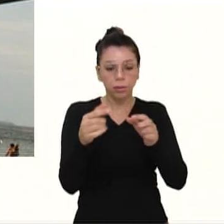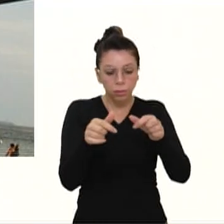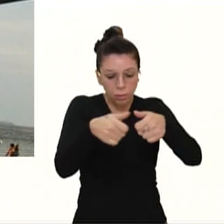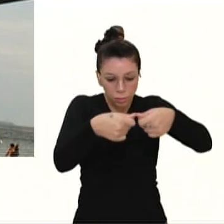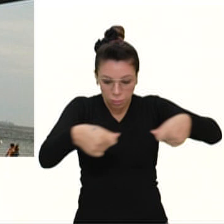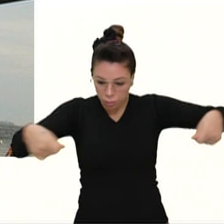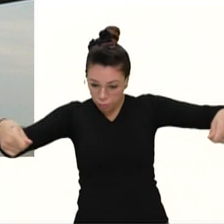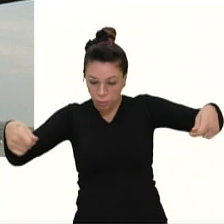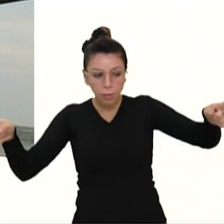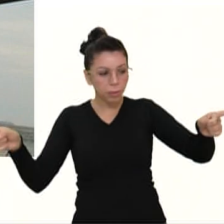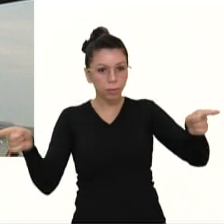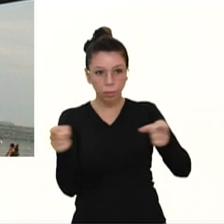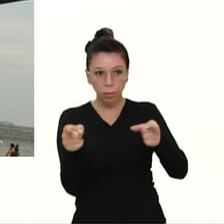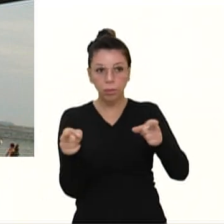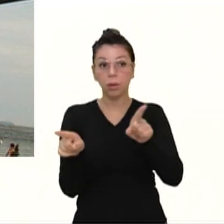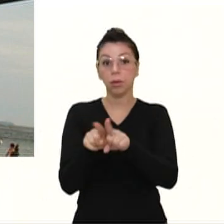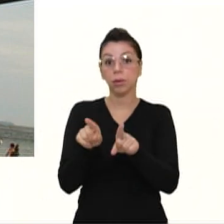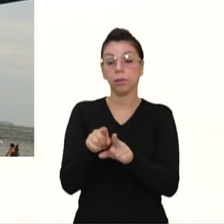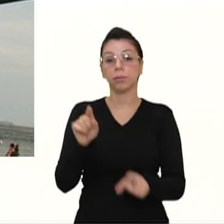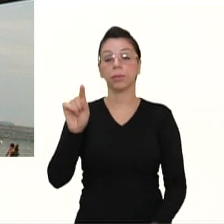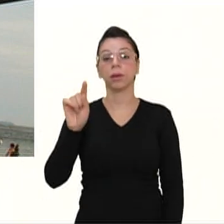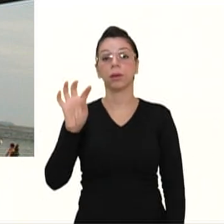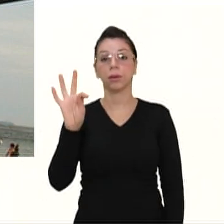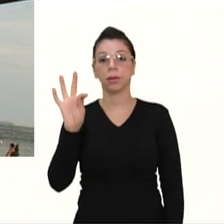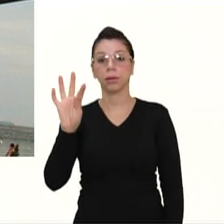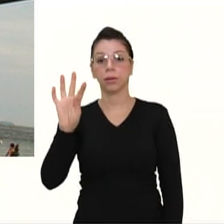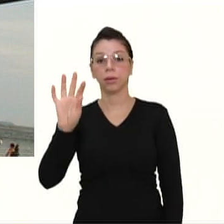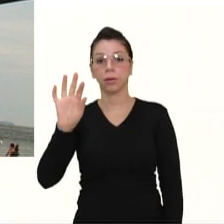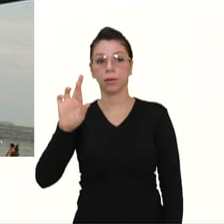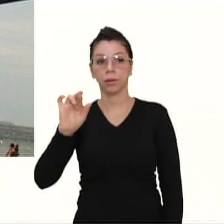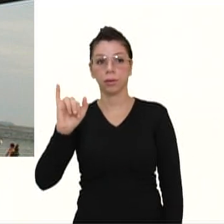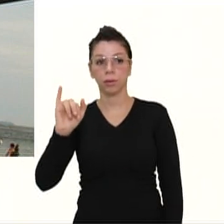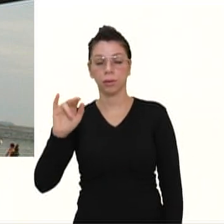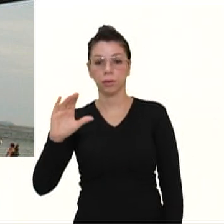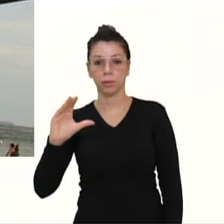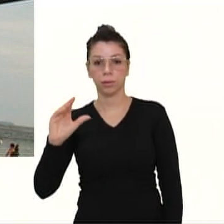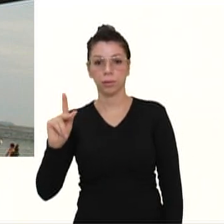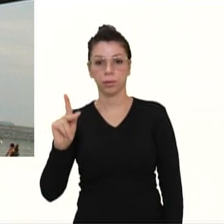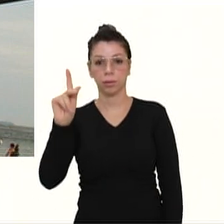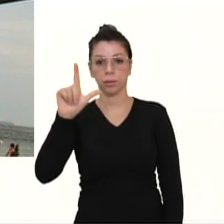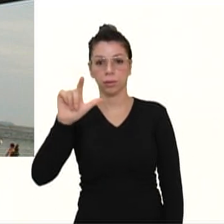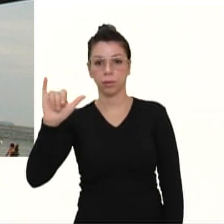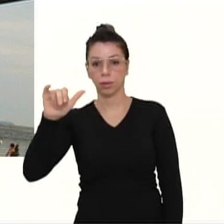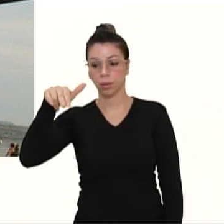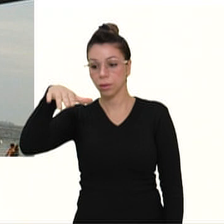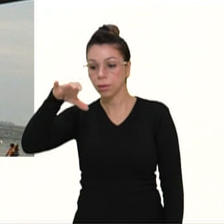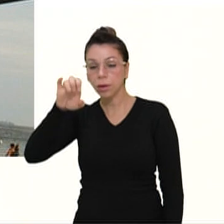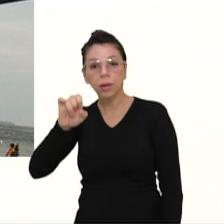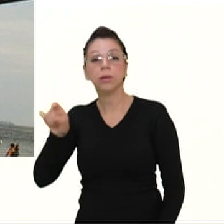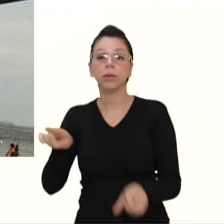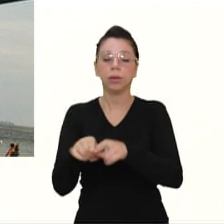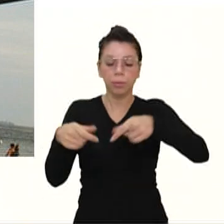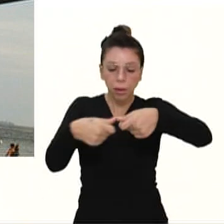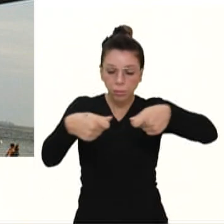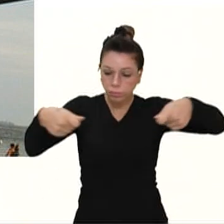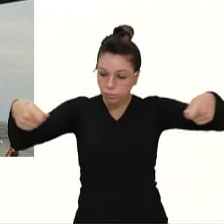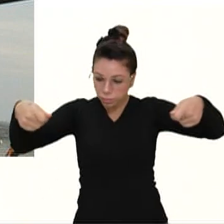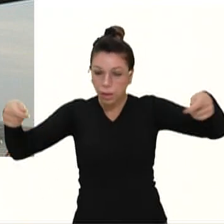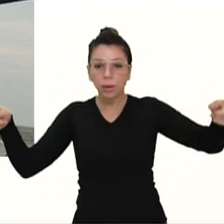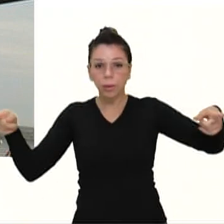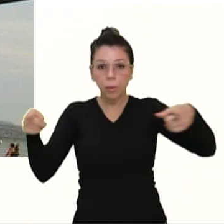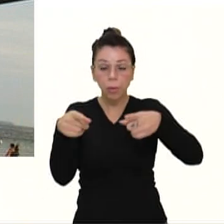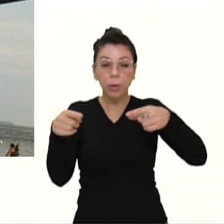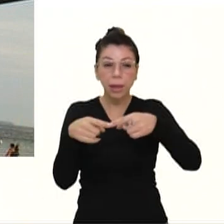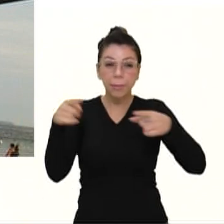O trackline também tem uma fita mais curta, mas ela fica posicionada de maneira um pouco mais alta, com uma